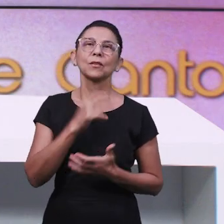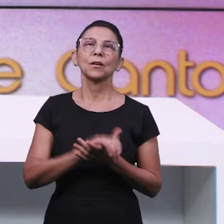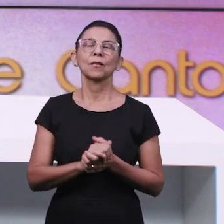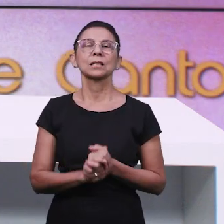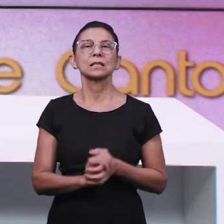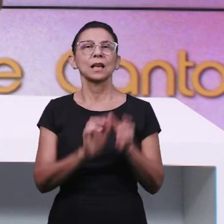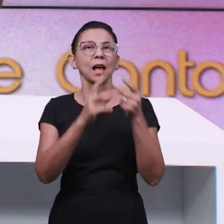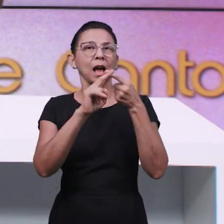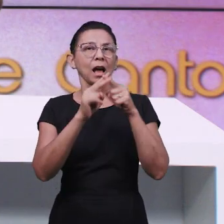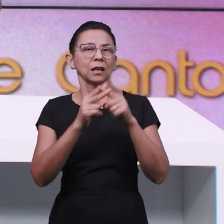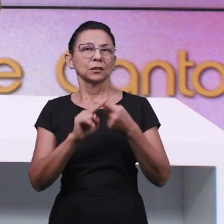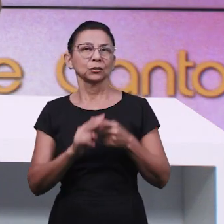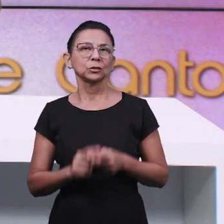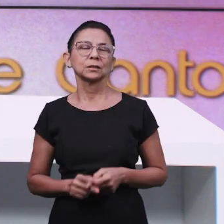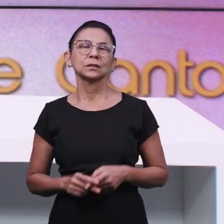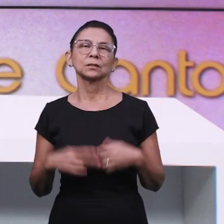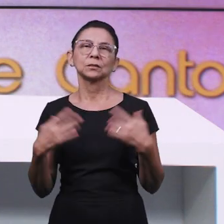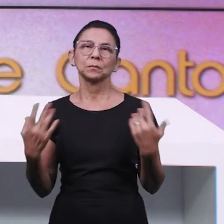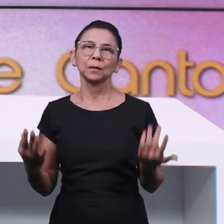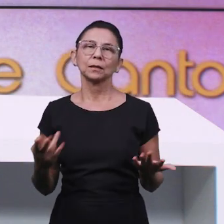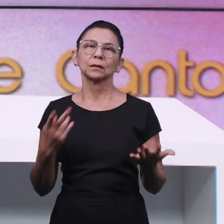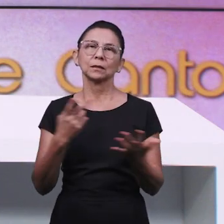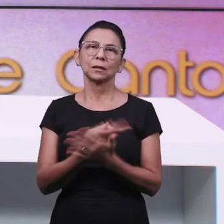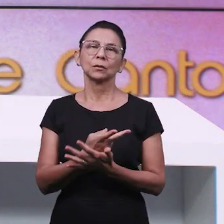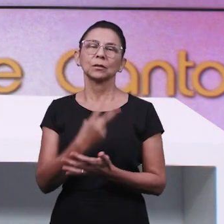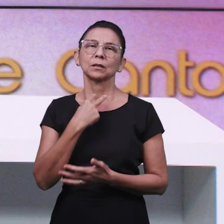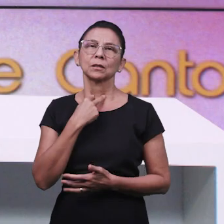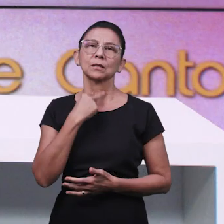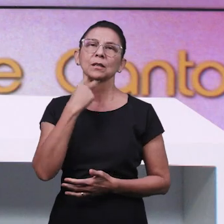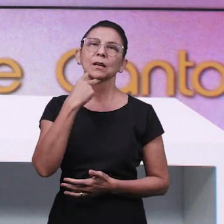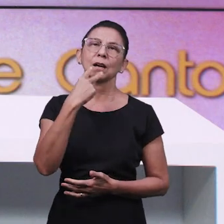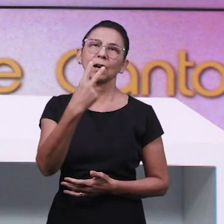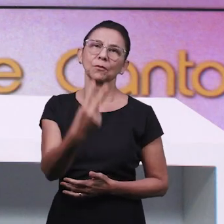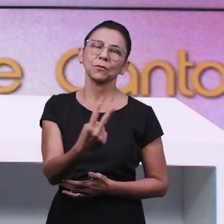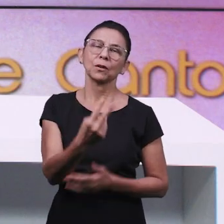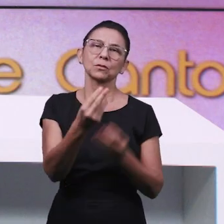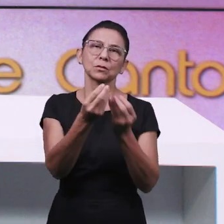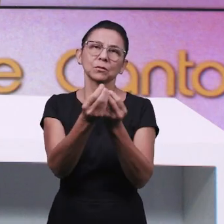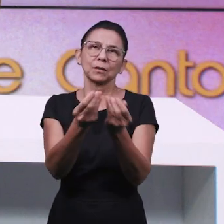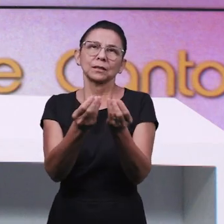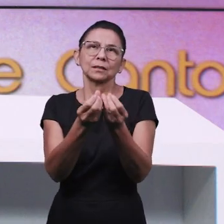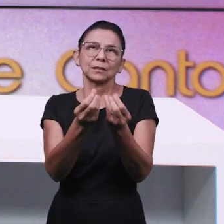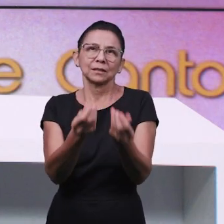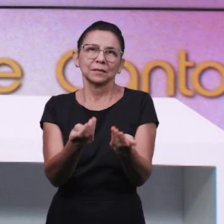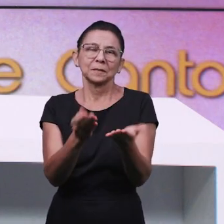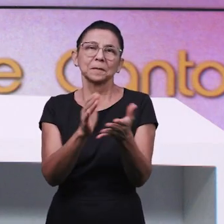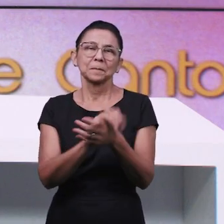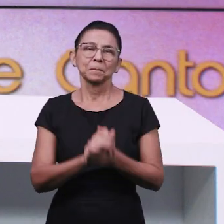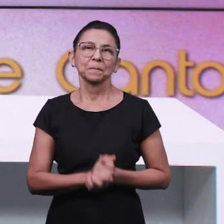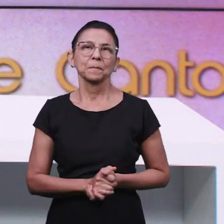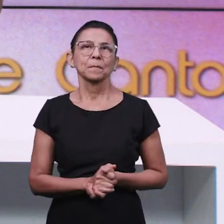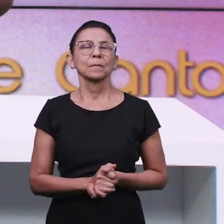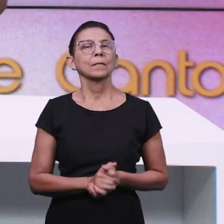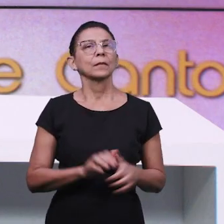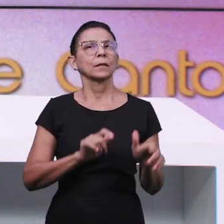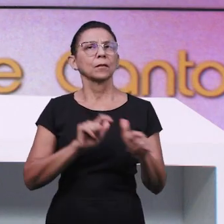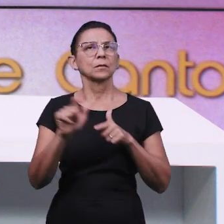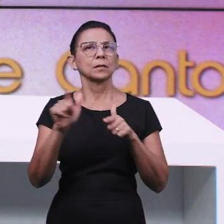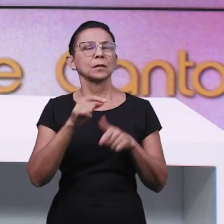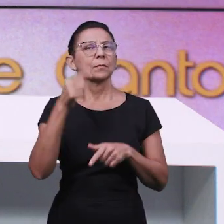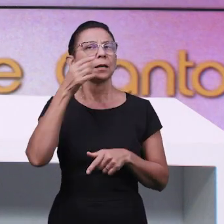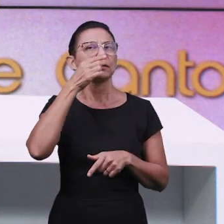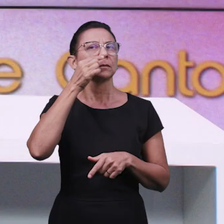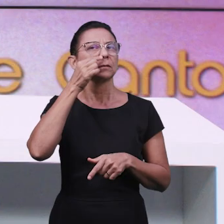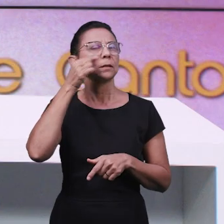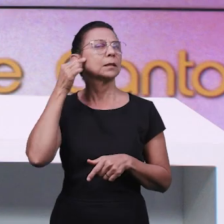ajustes para a nossa produção, para completar essa produção da voz com as ressonâncias, o trabalho